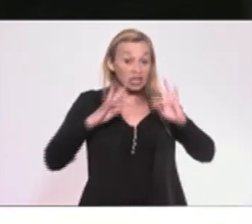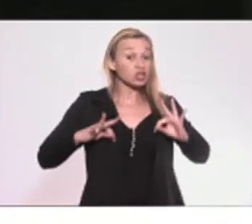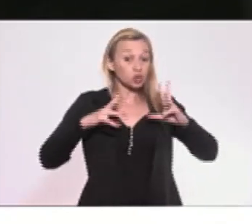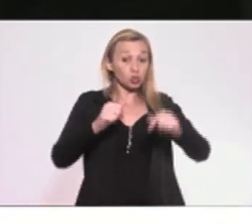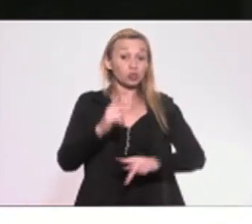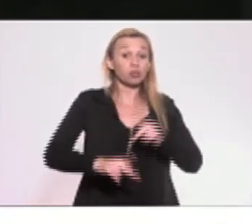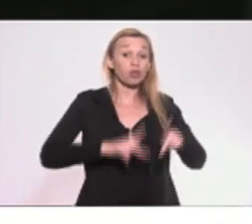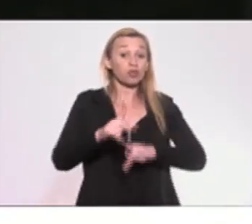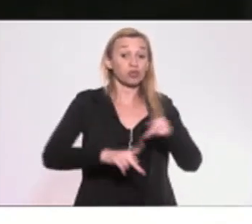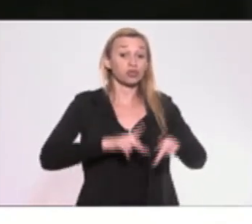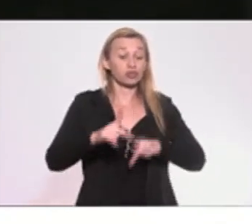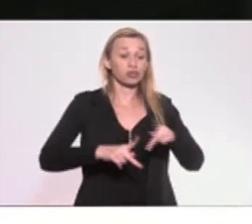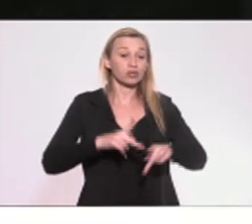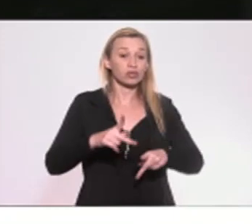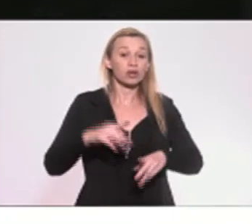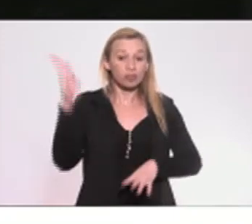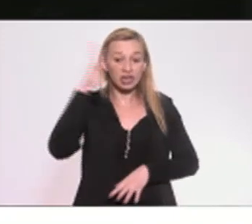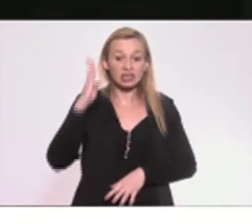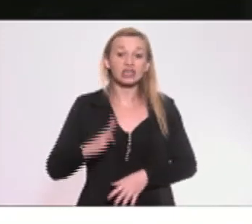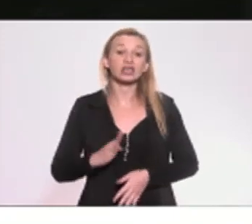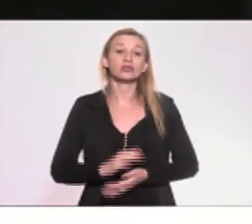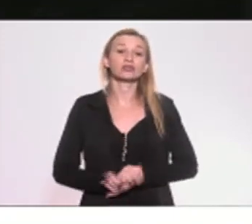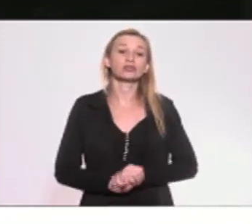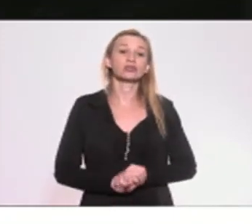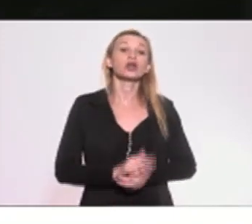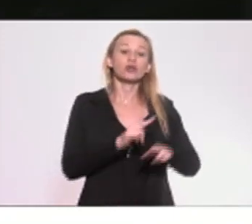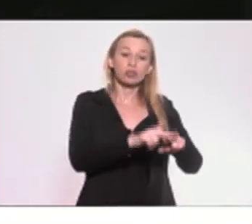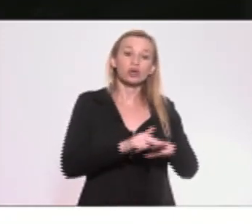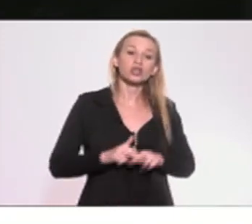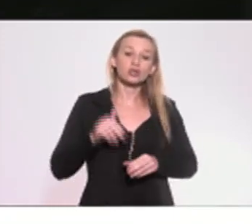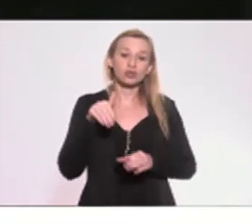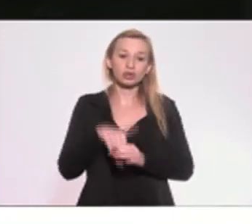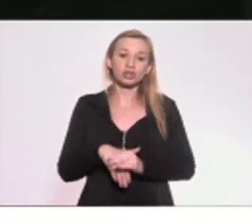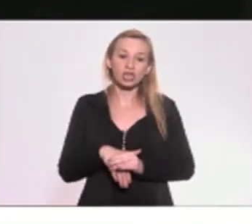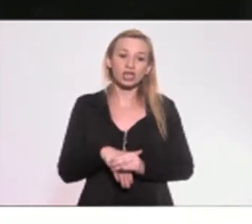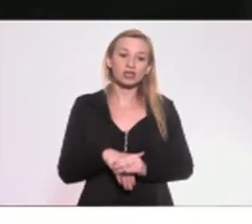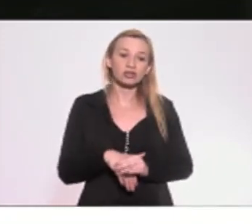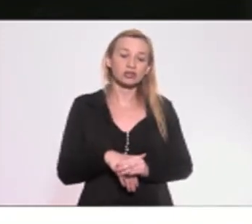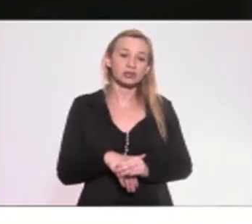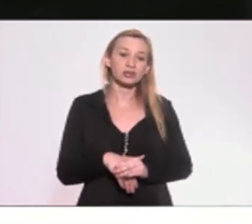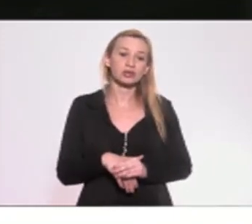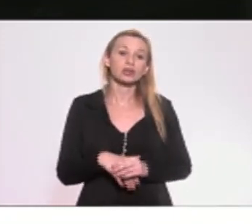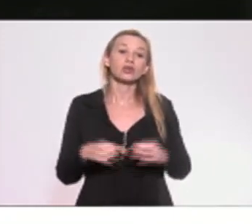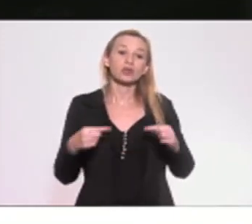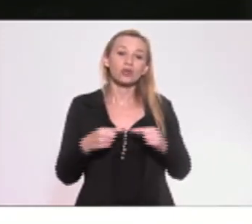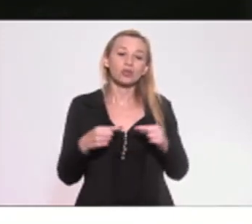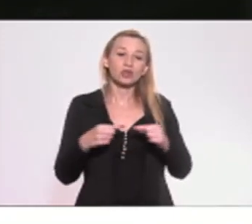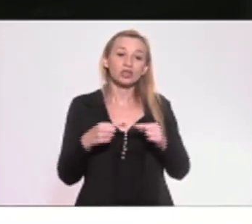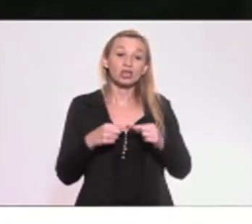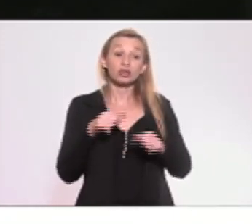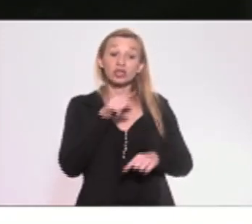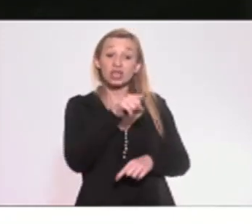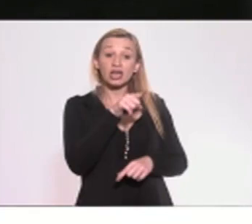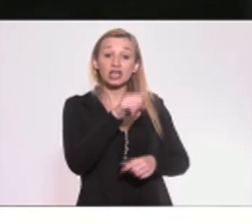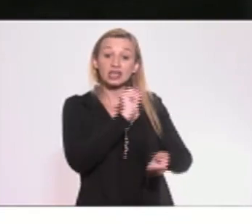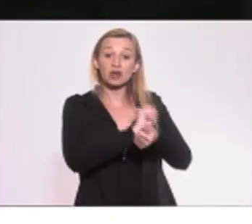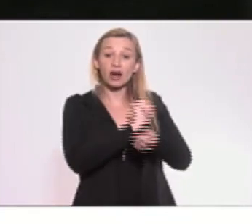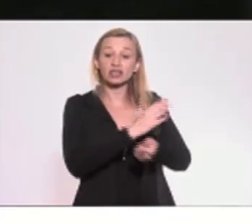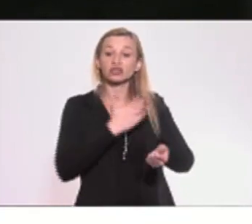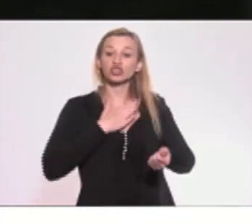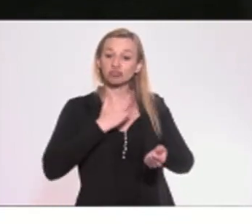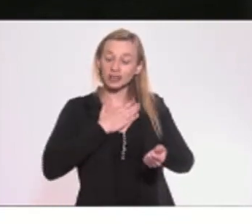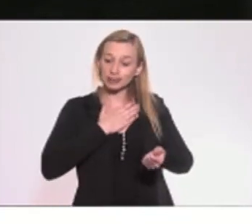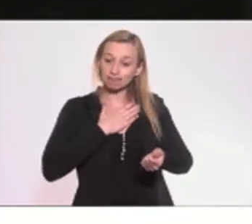brasileiro. E por isso, votei de acordo com aquilo que eles esperam de mim e